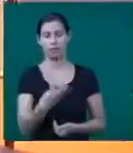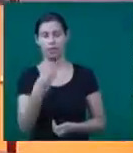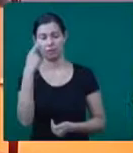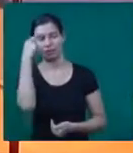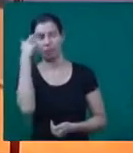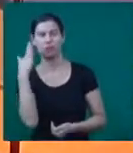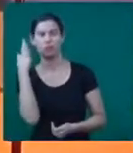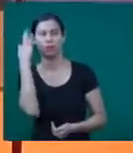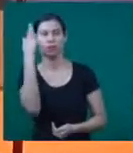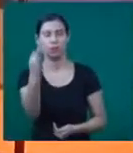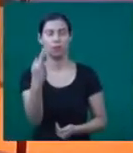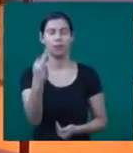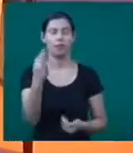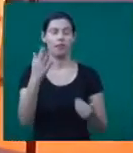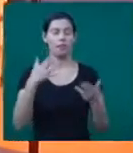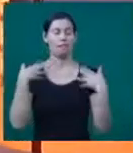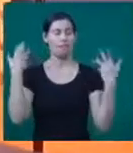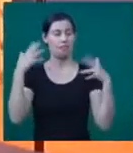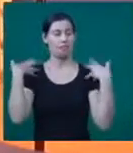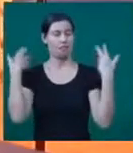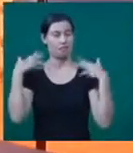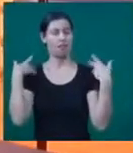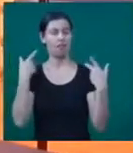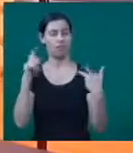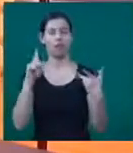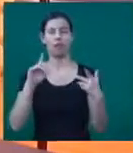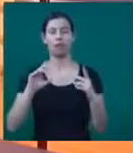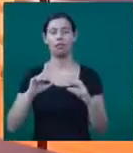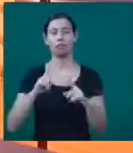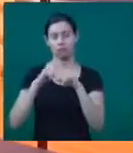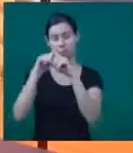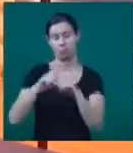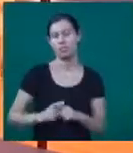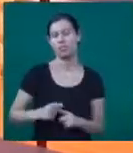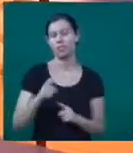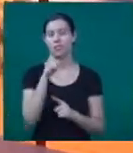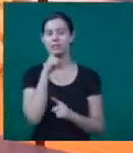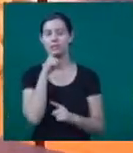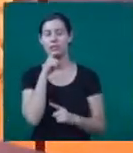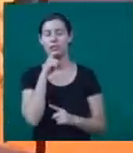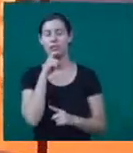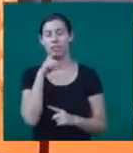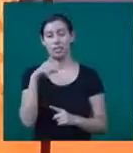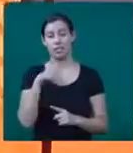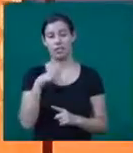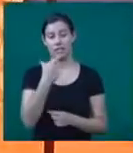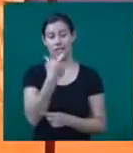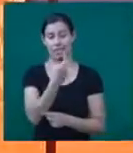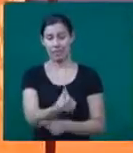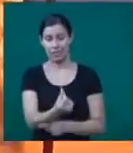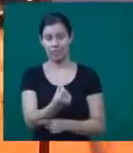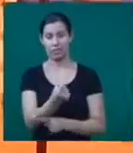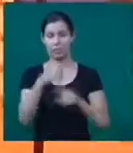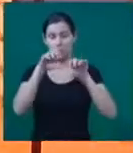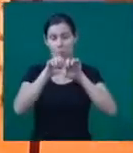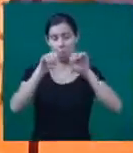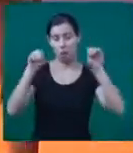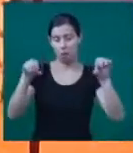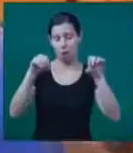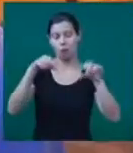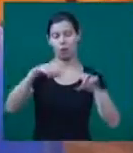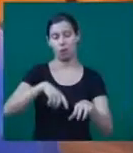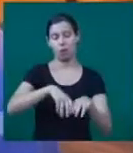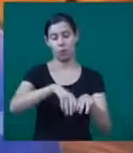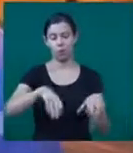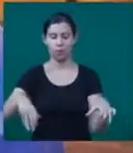Inverno, onde vai apresentar 6 modalidades. O projeto que começou na escola, hoje trilha o futuro dele. Eu acho que o